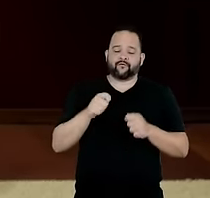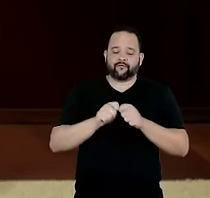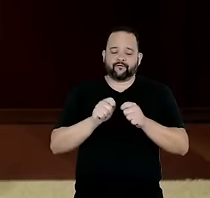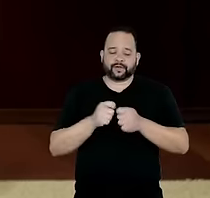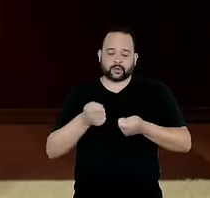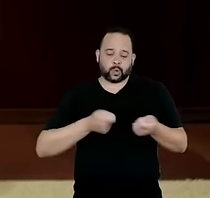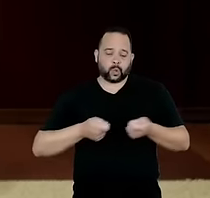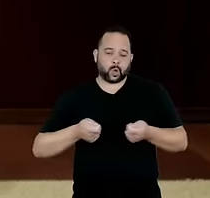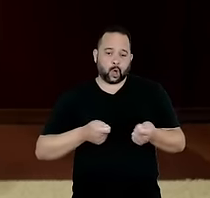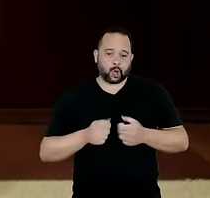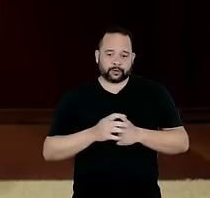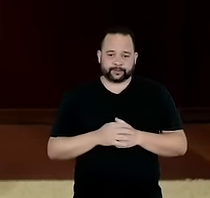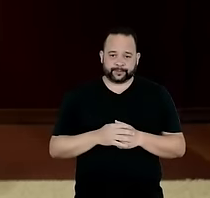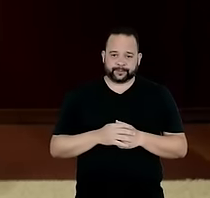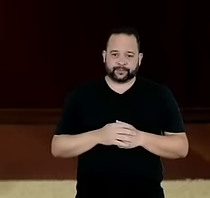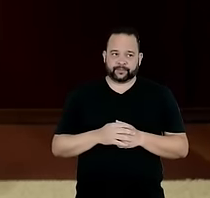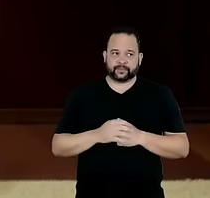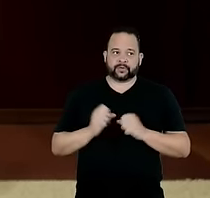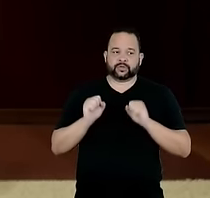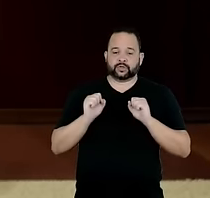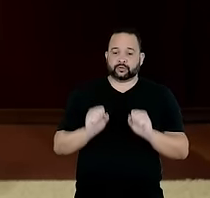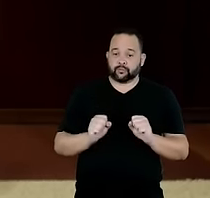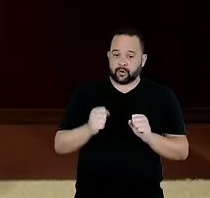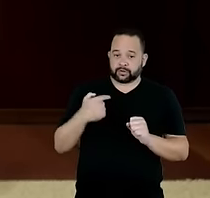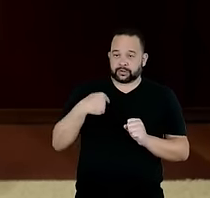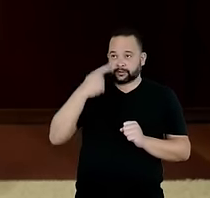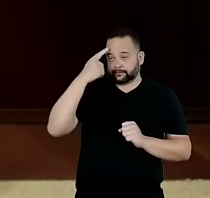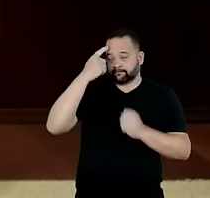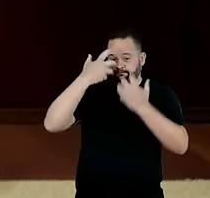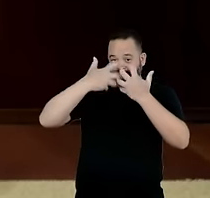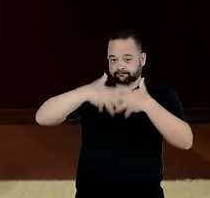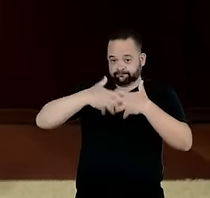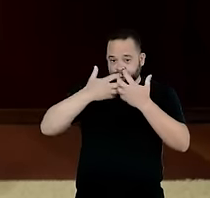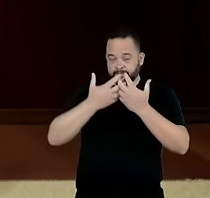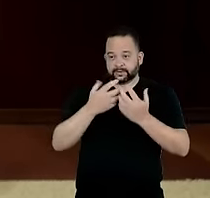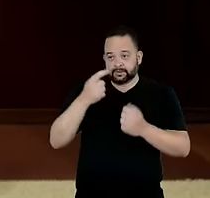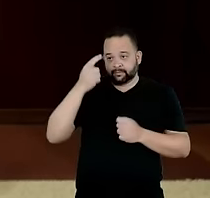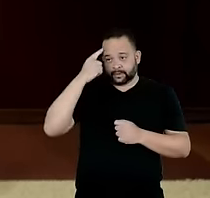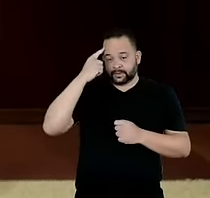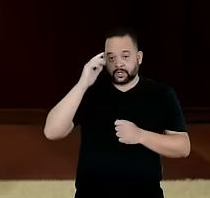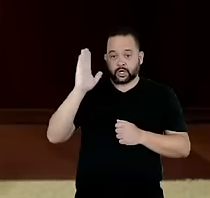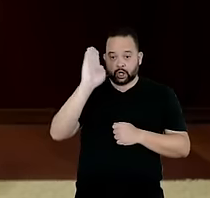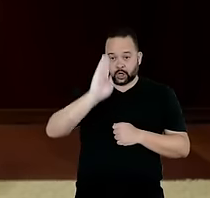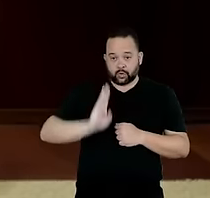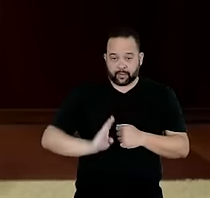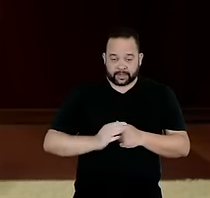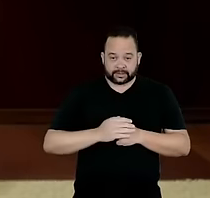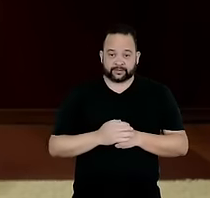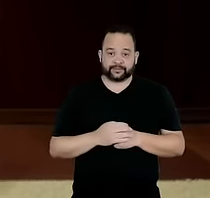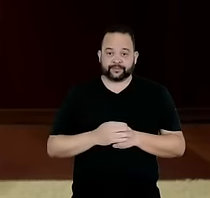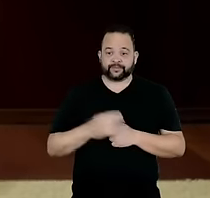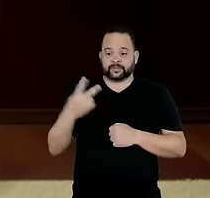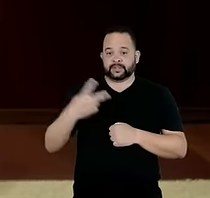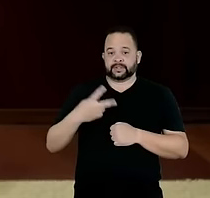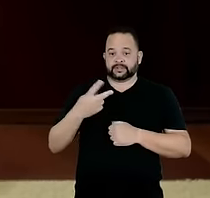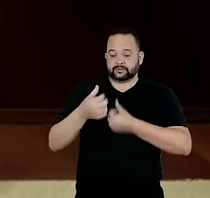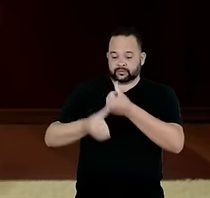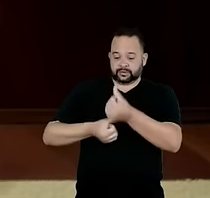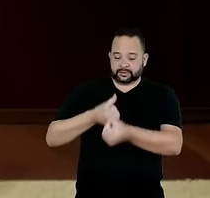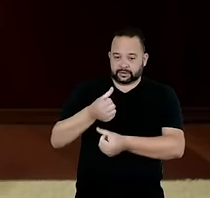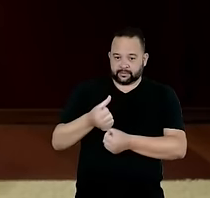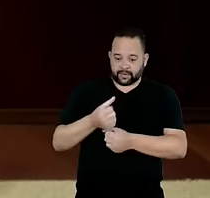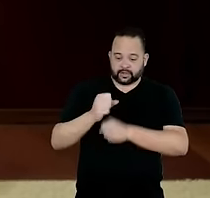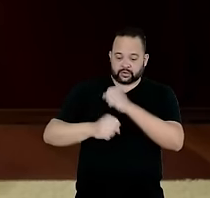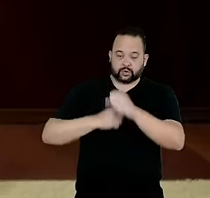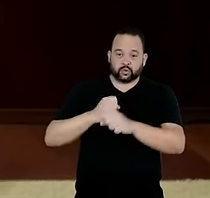eh e a gente vislumbra até Considerando o nosso cenário é que pro segundo semestre do ano que vem poderíamos ver aí